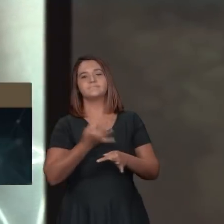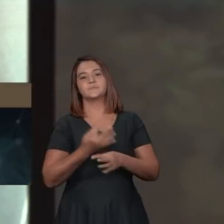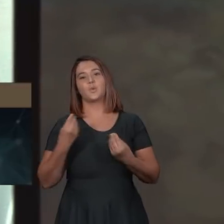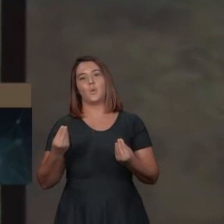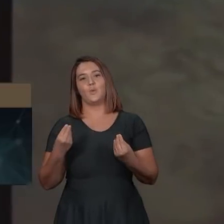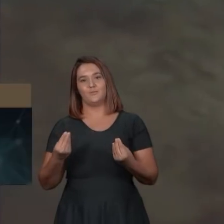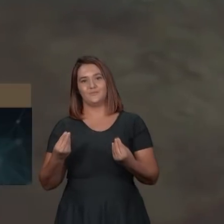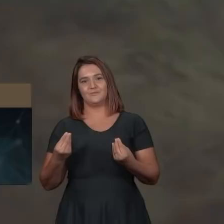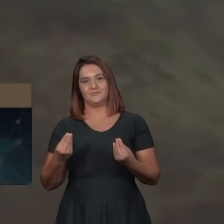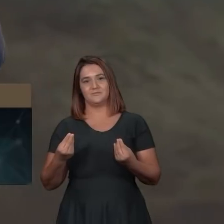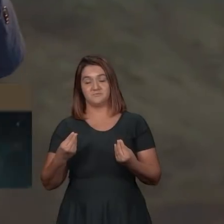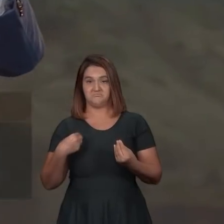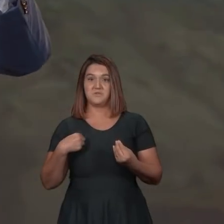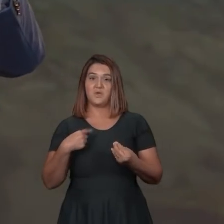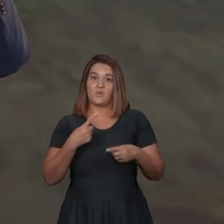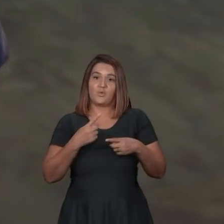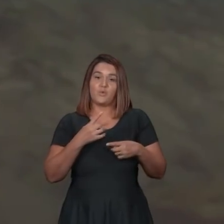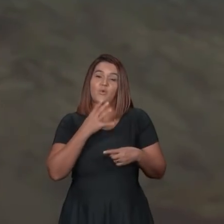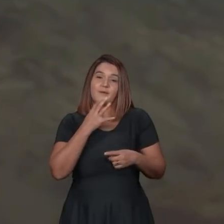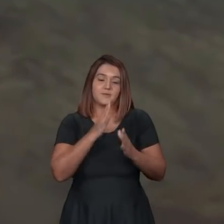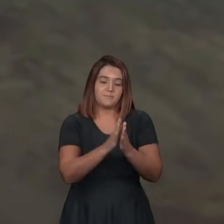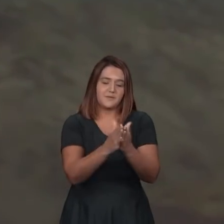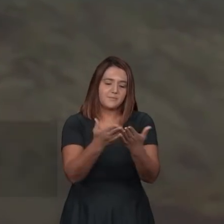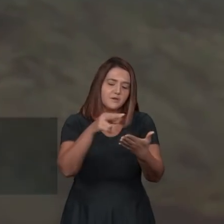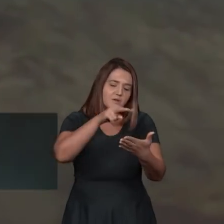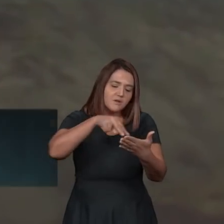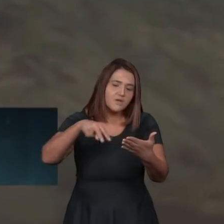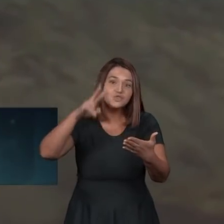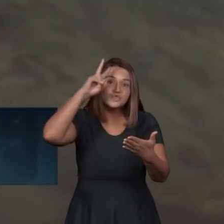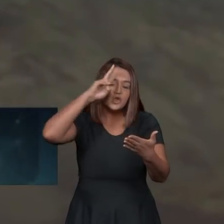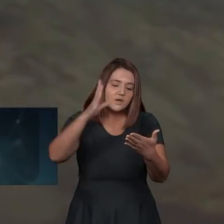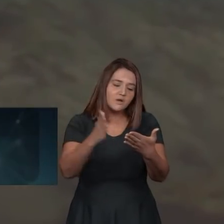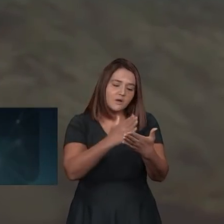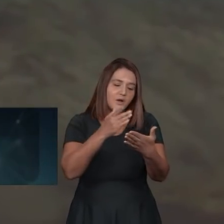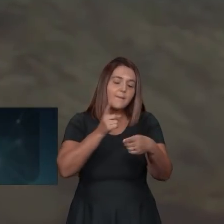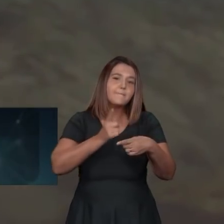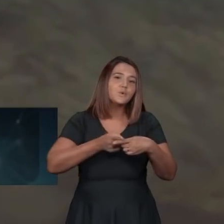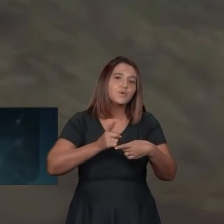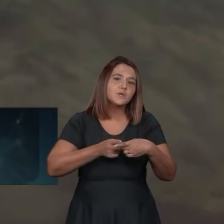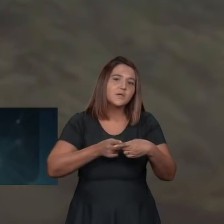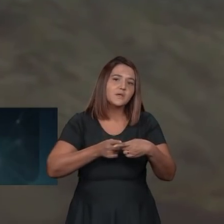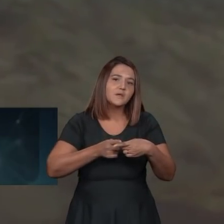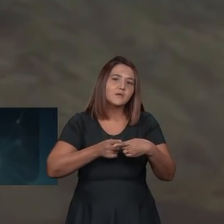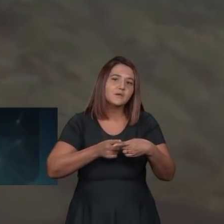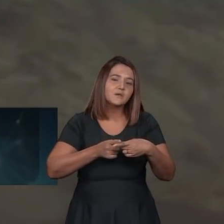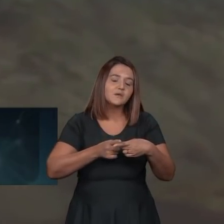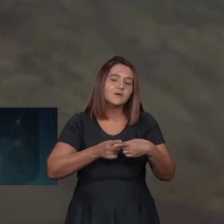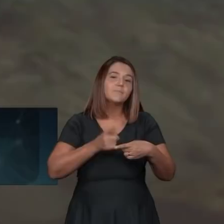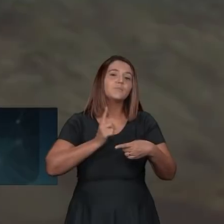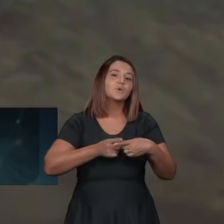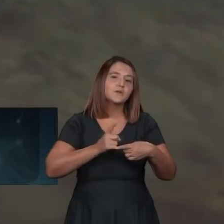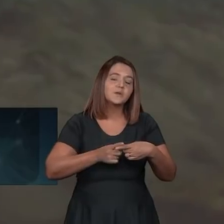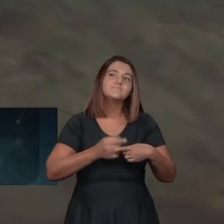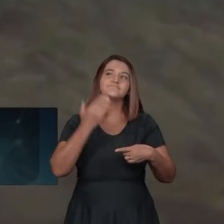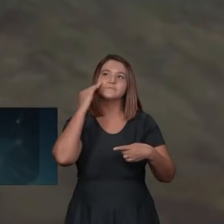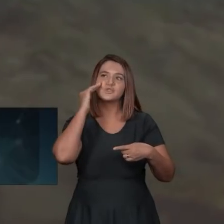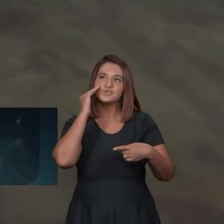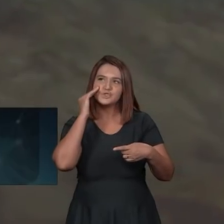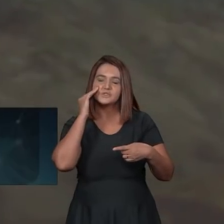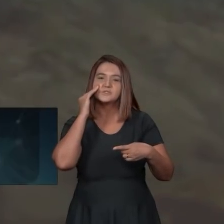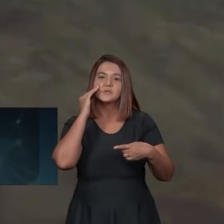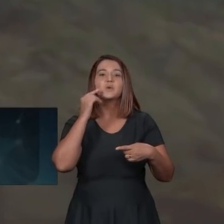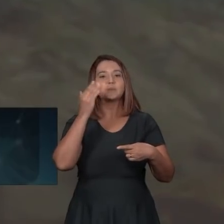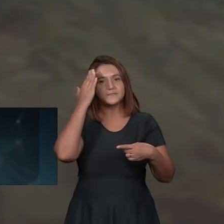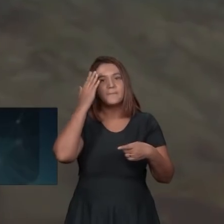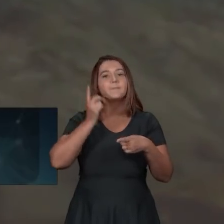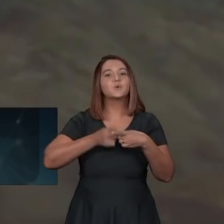porquê. Nós estamos num hiato da eternidade, numa situação contrária à vontade de Deus. Eu sei o porquê. Eu sei